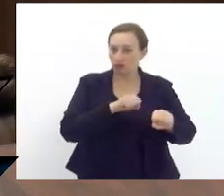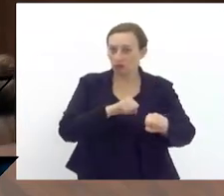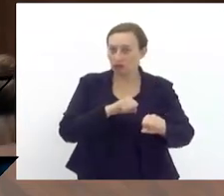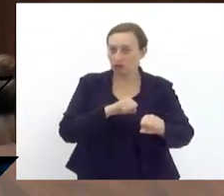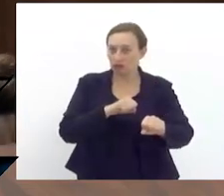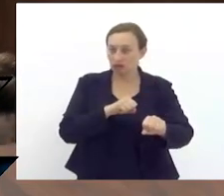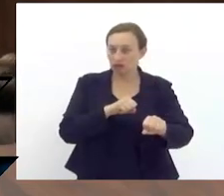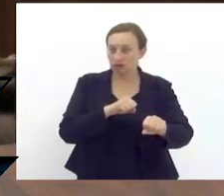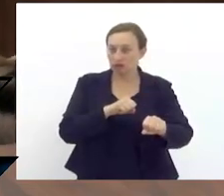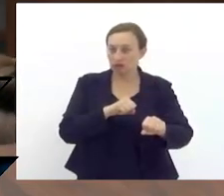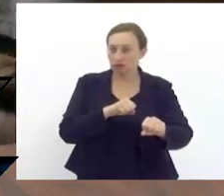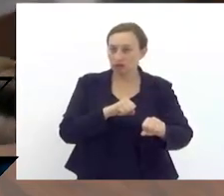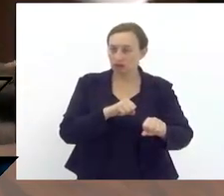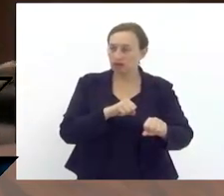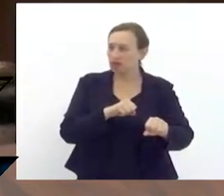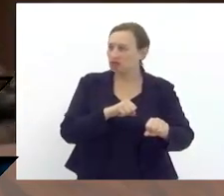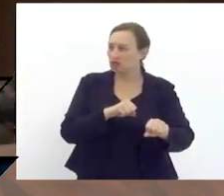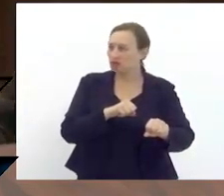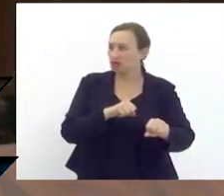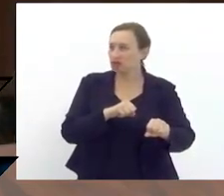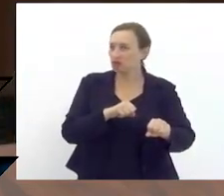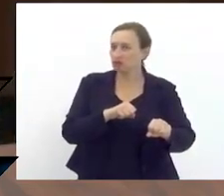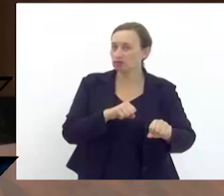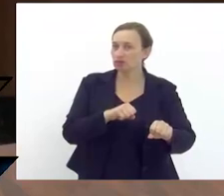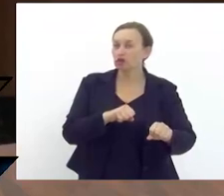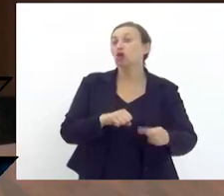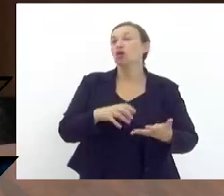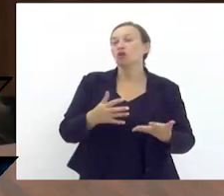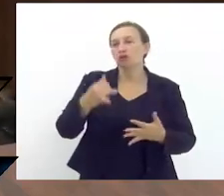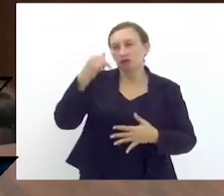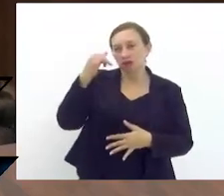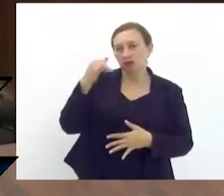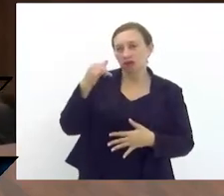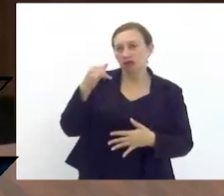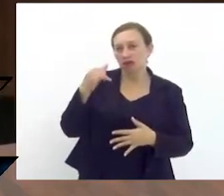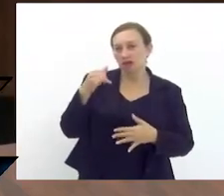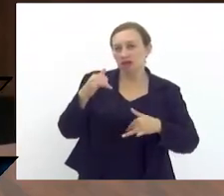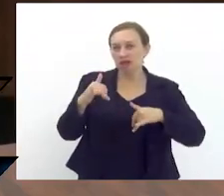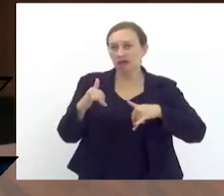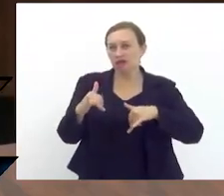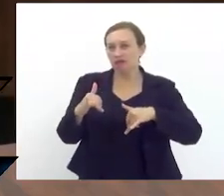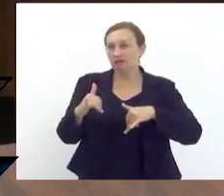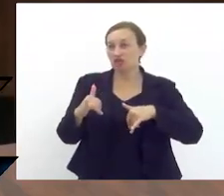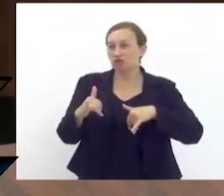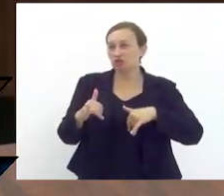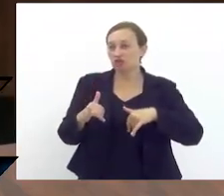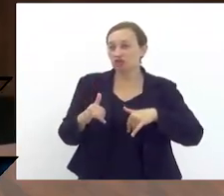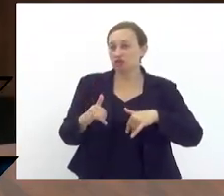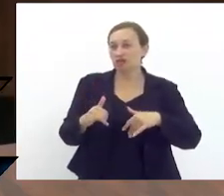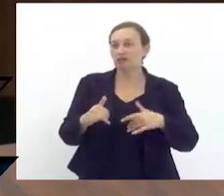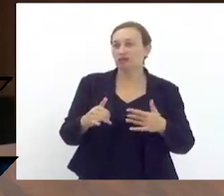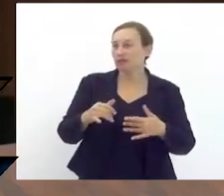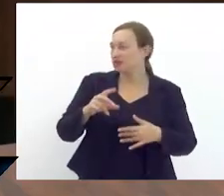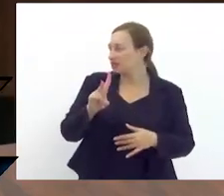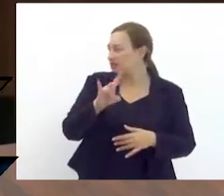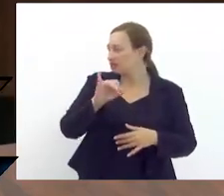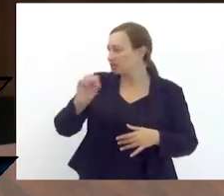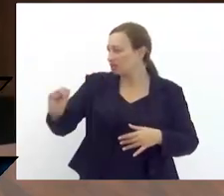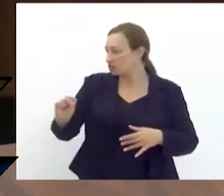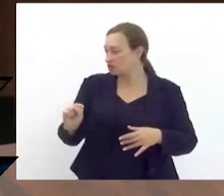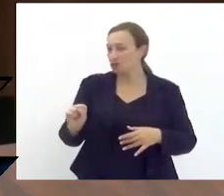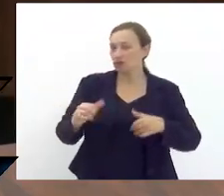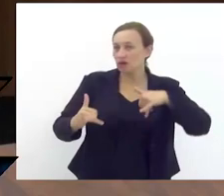em réu a vítima o Vinícius foi vítima do racismo e a liga diz que ele tá criando confusão e sem nada admissível